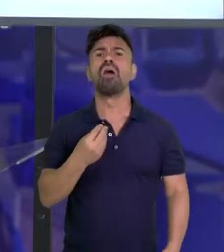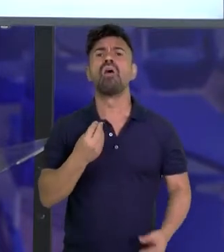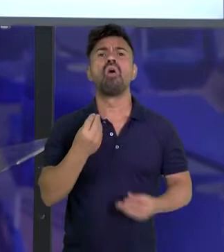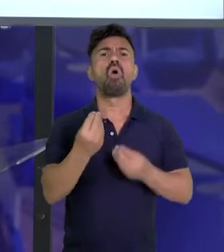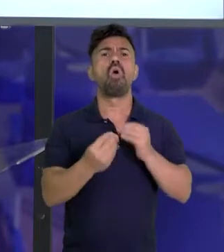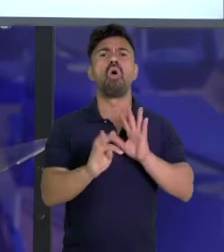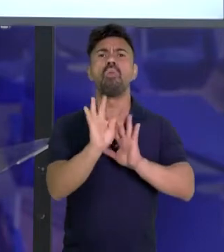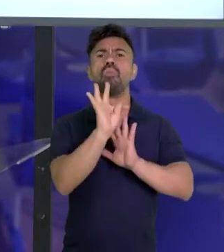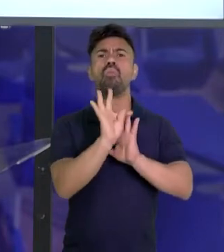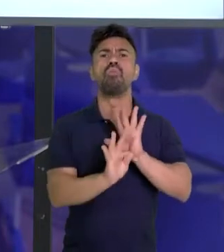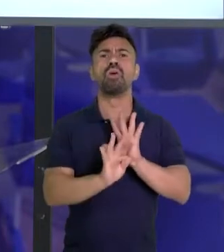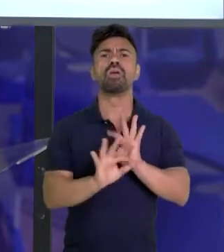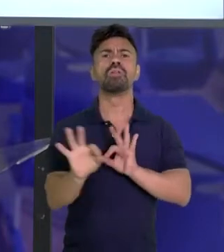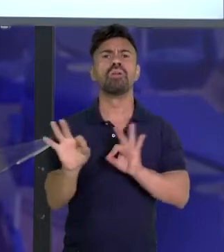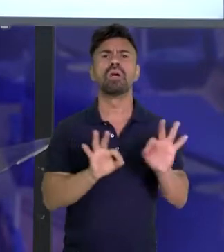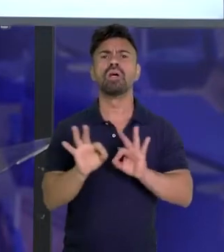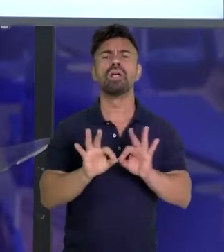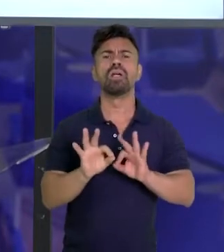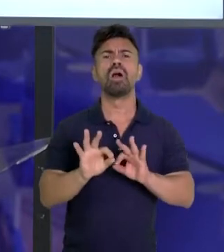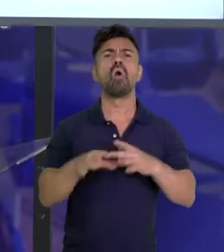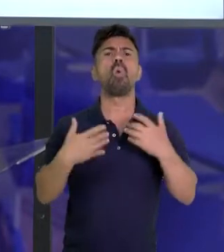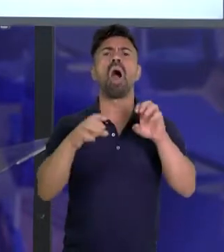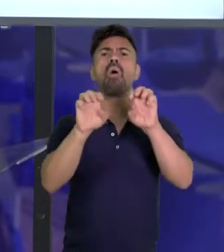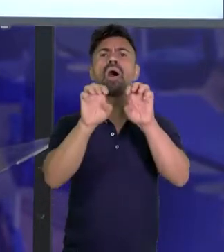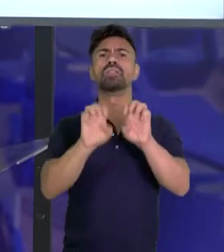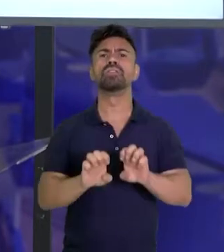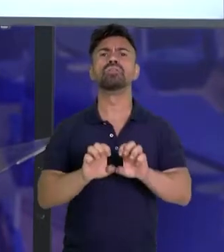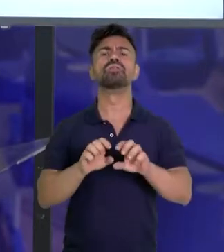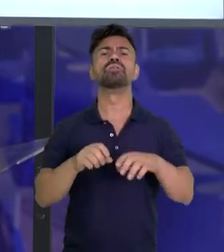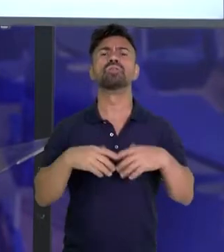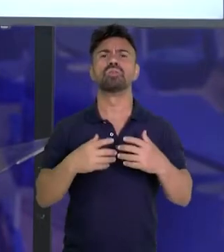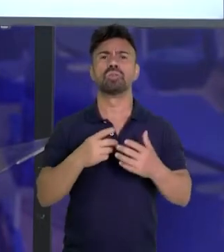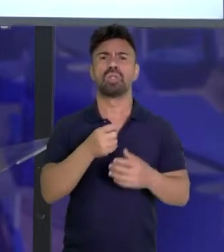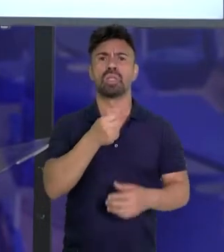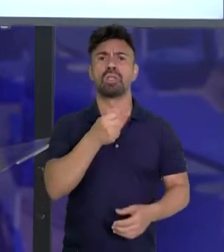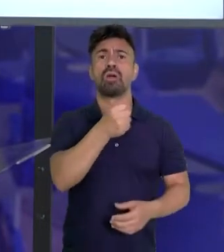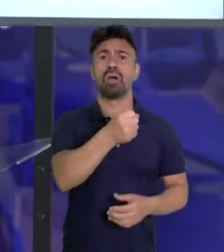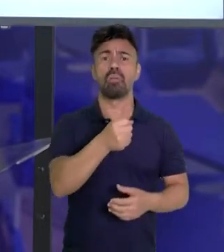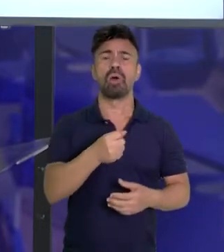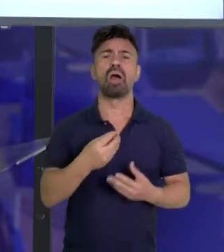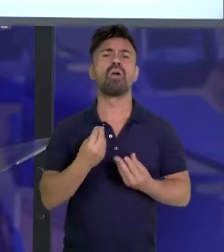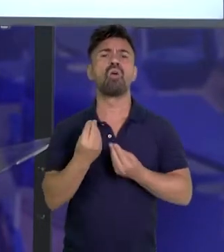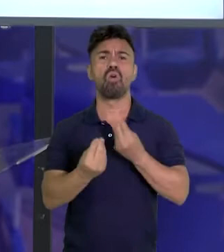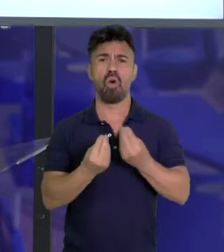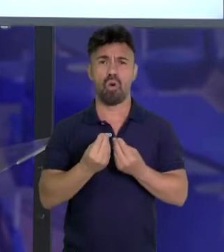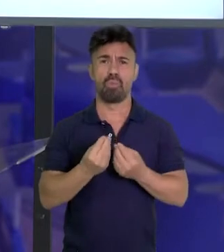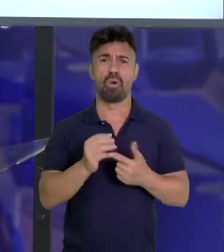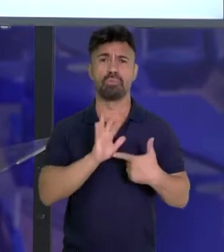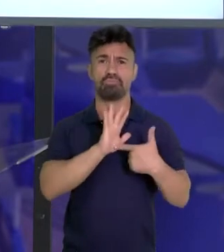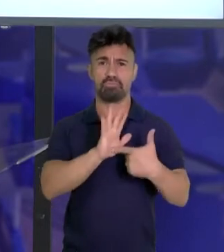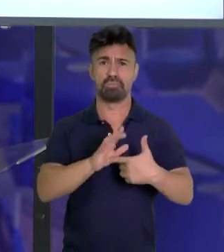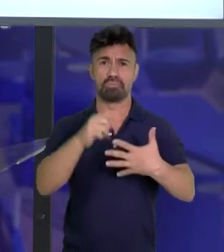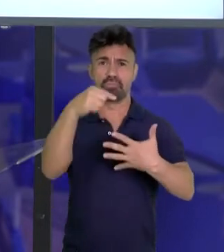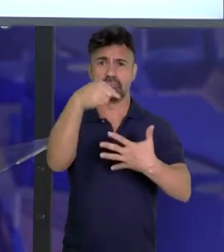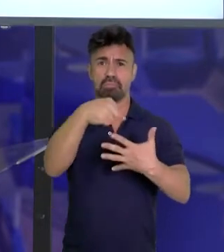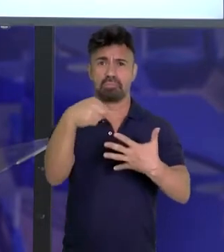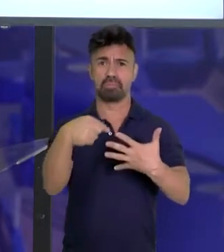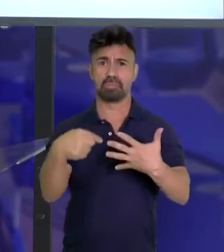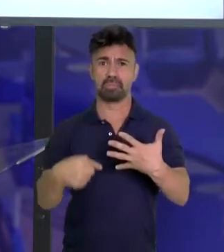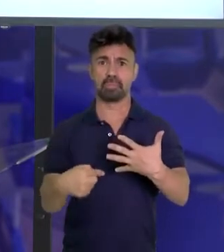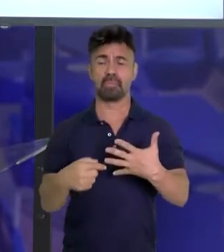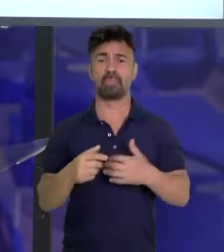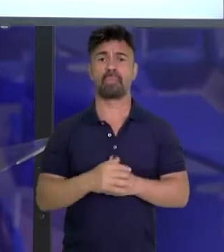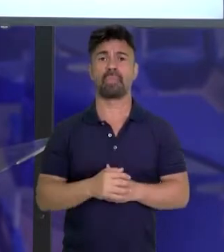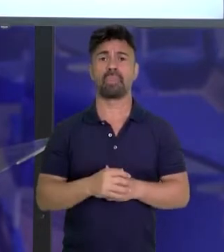esse texto se organiza. Qual é a estrutura, portanto, de uma reportagem? Vamos passar ponto por ponto?